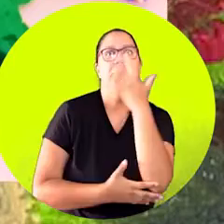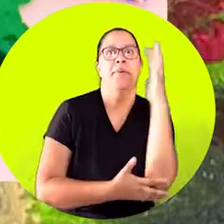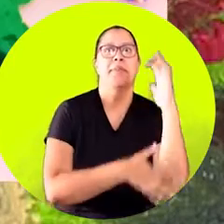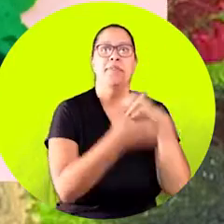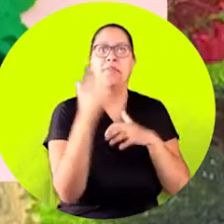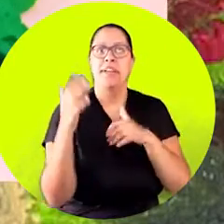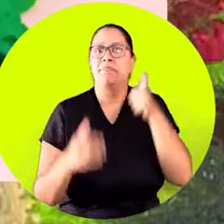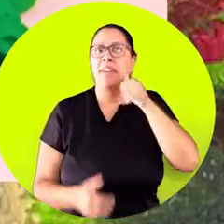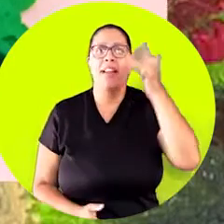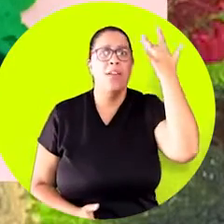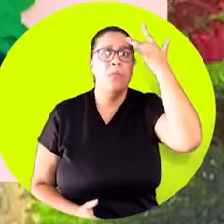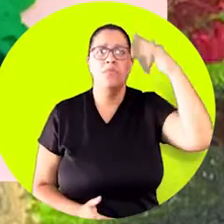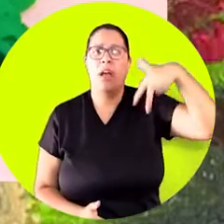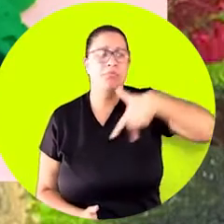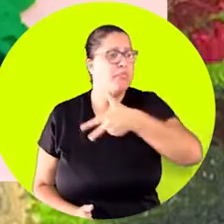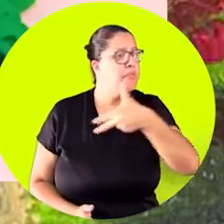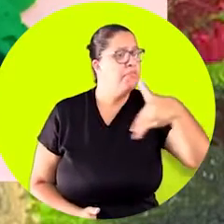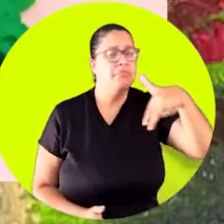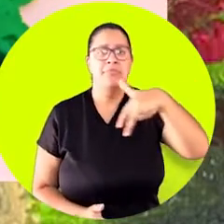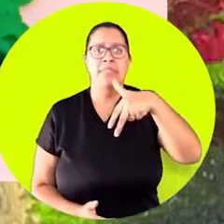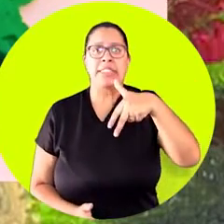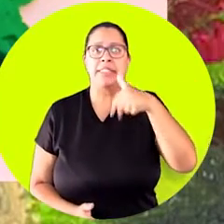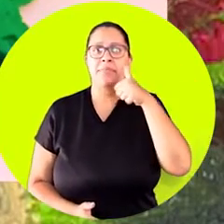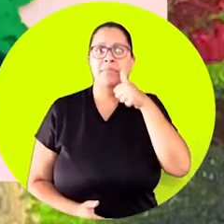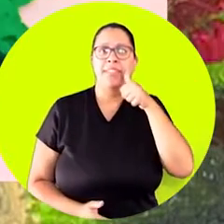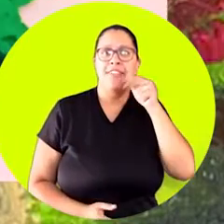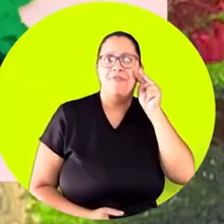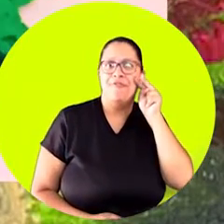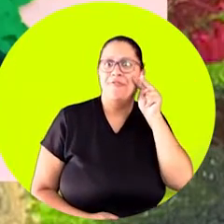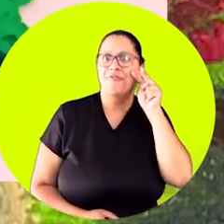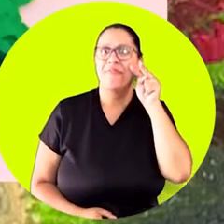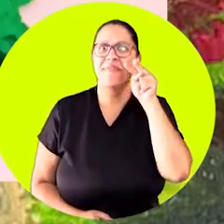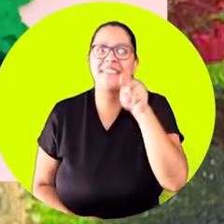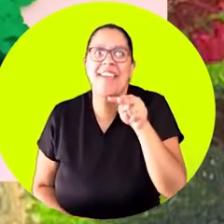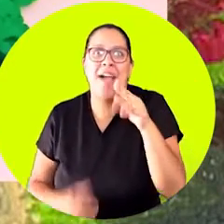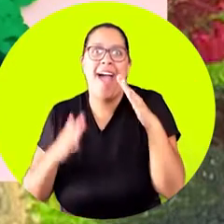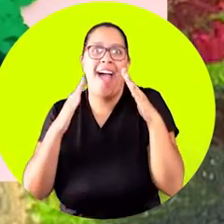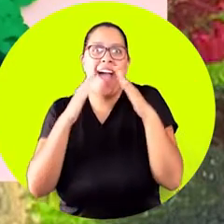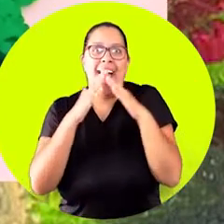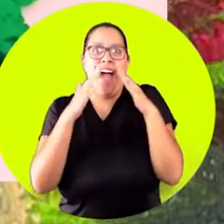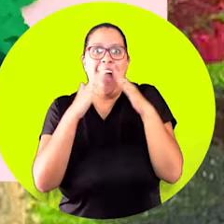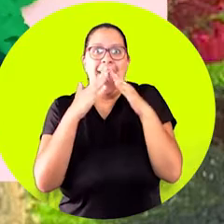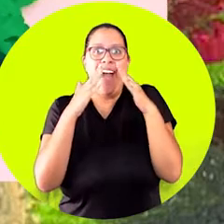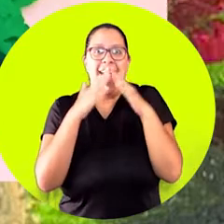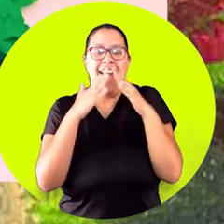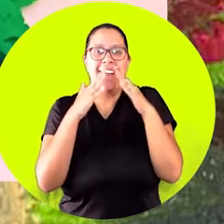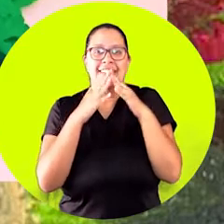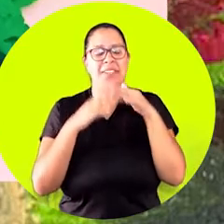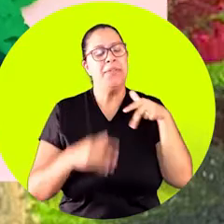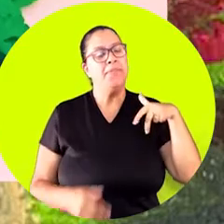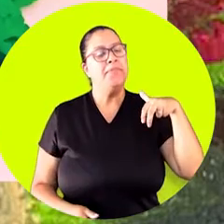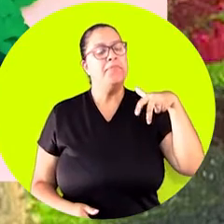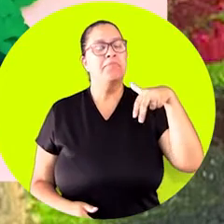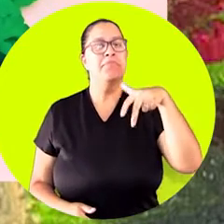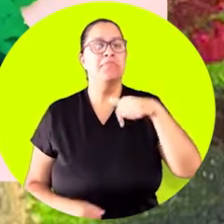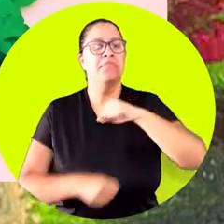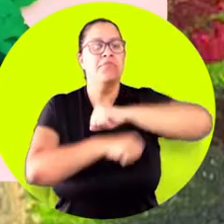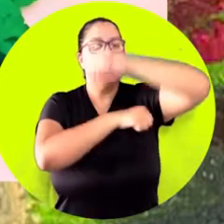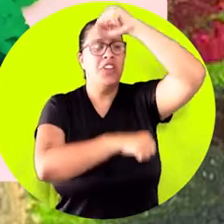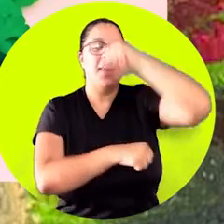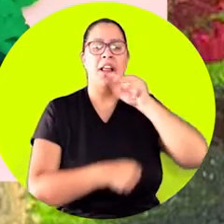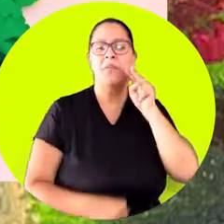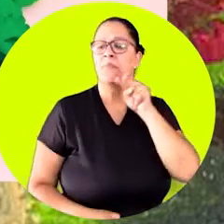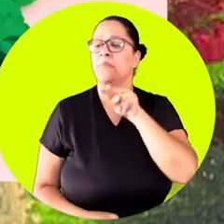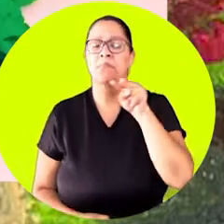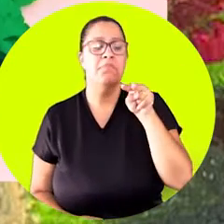sem saber para onde ir, a Cachinhos Dourados avistou, finalmente, uma casinha. Ela foi até lá, olhou pela